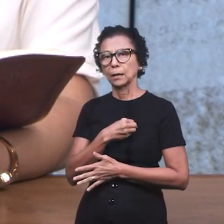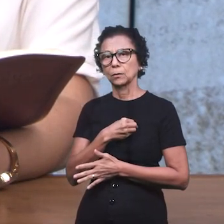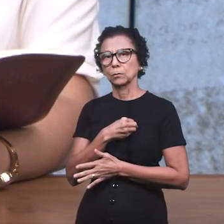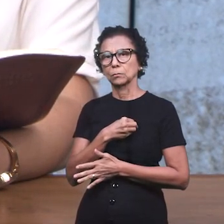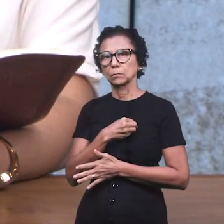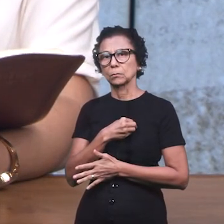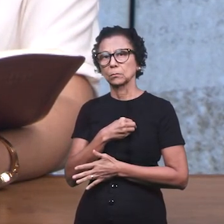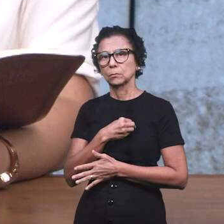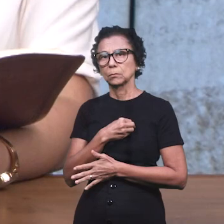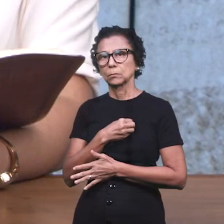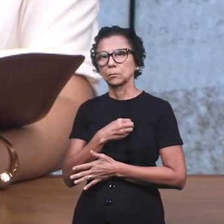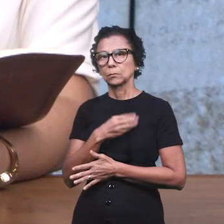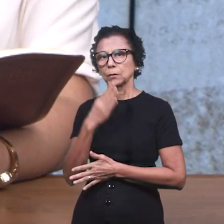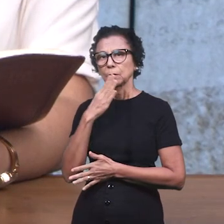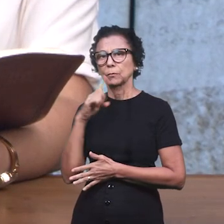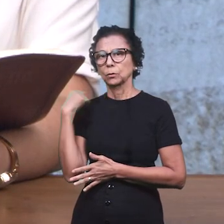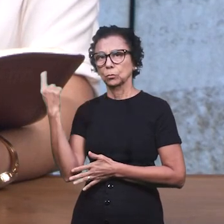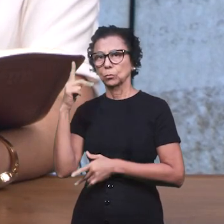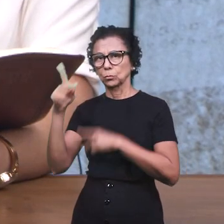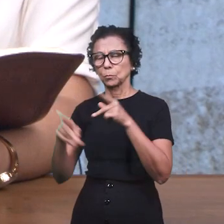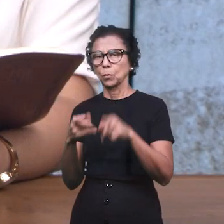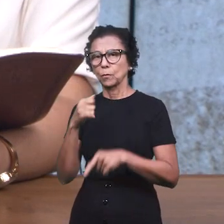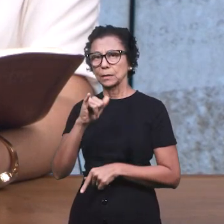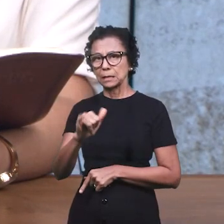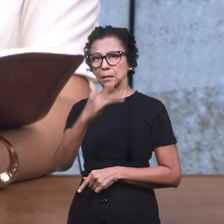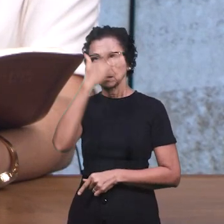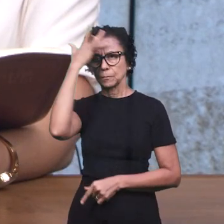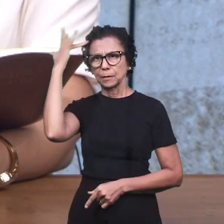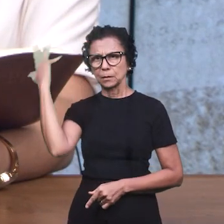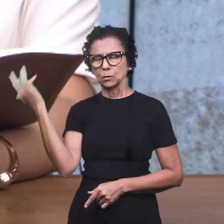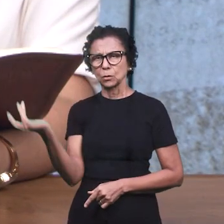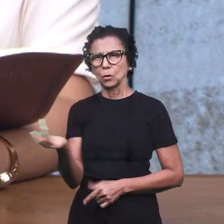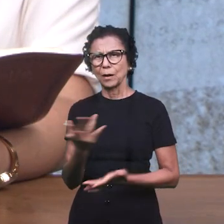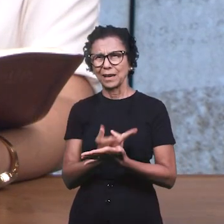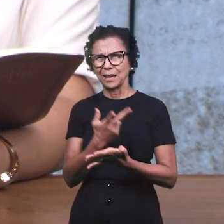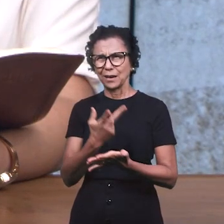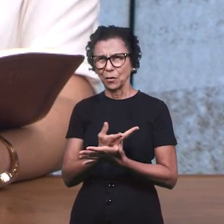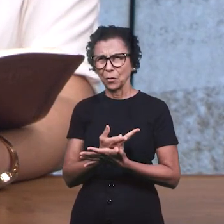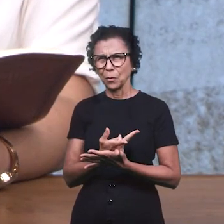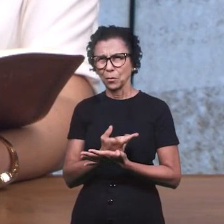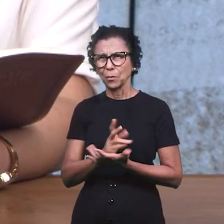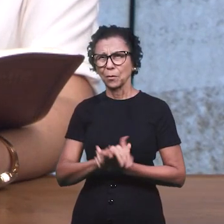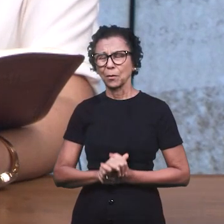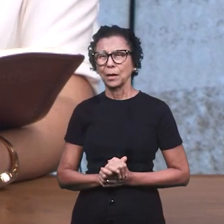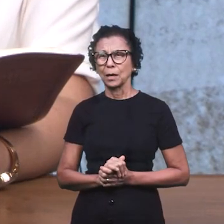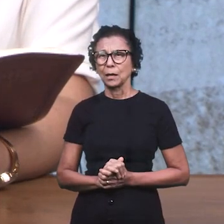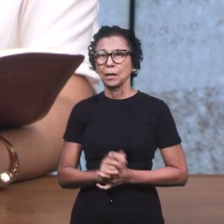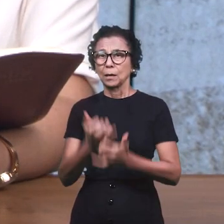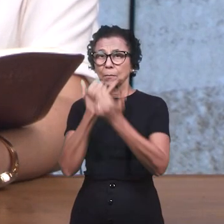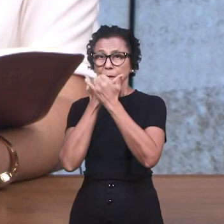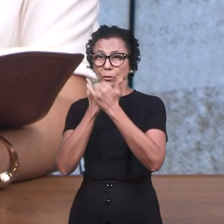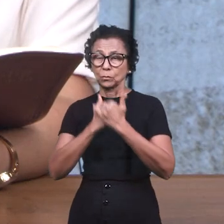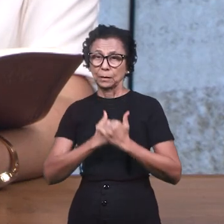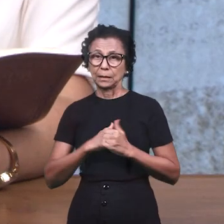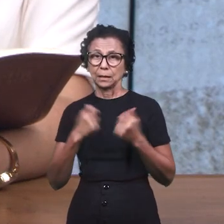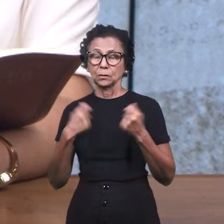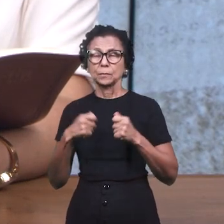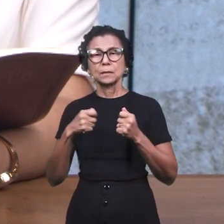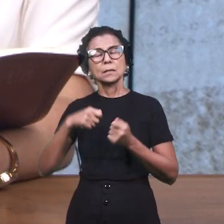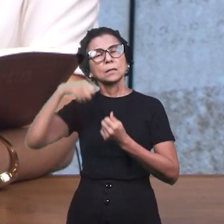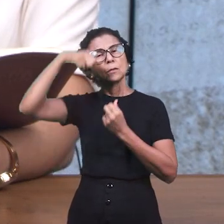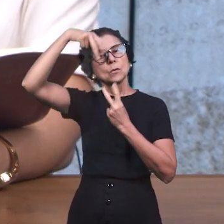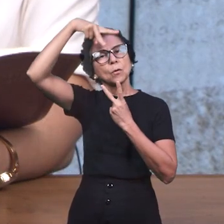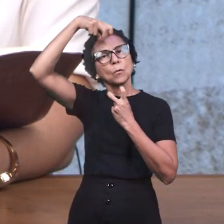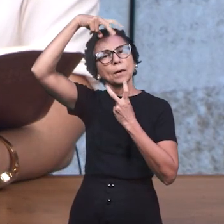se alguma alma pecar por erro, para expiação do pecado oferecerá uma cabra de 1 ano. E